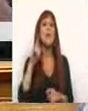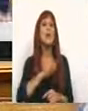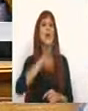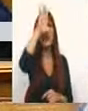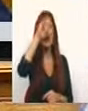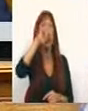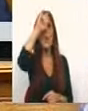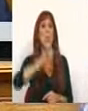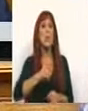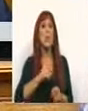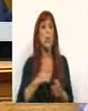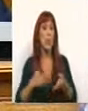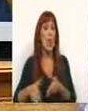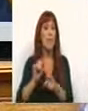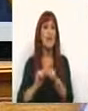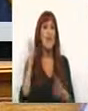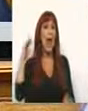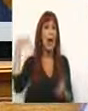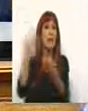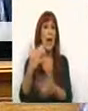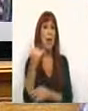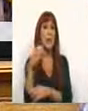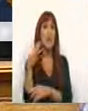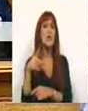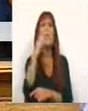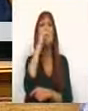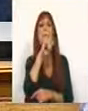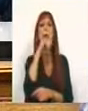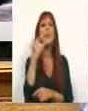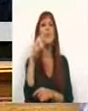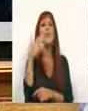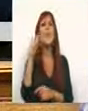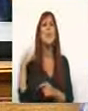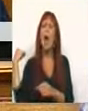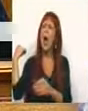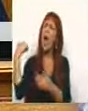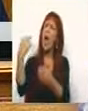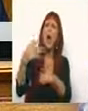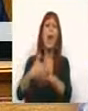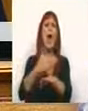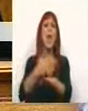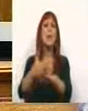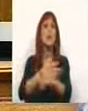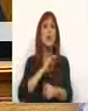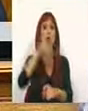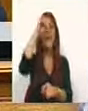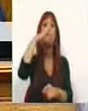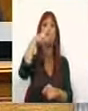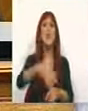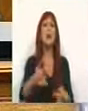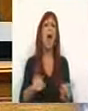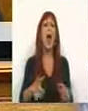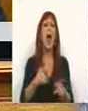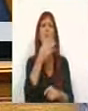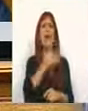Sr. Ministro recordasse do seu trajeto até 2011, e onde é que estava em maio de 2011, e ao longo de todo aquele período antes, porque o Sr. Ministro chega aqui e diz: não